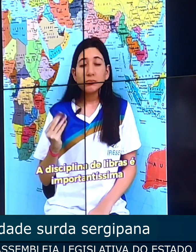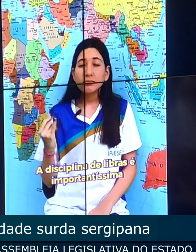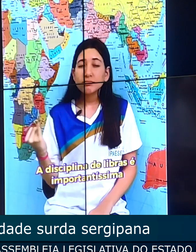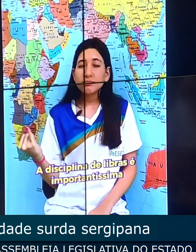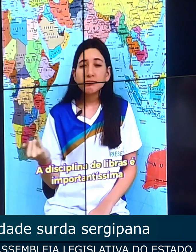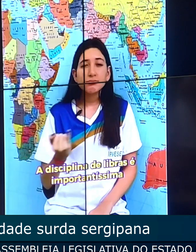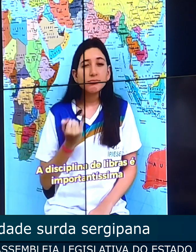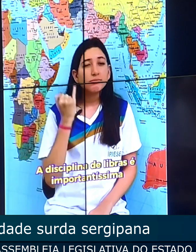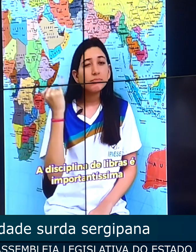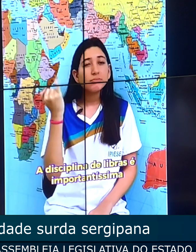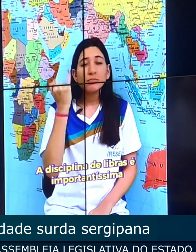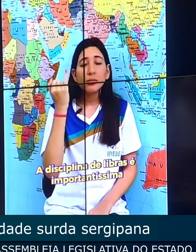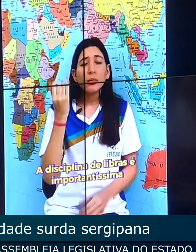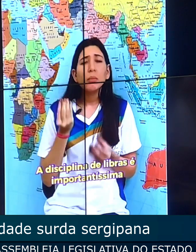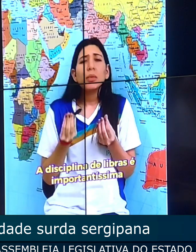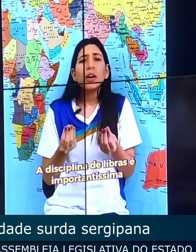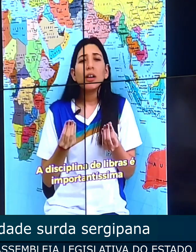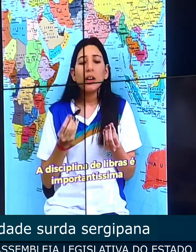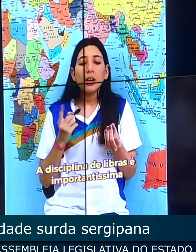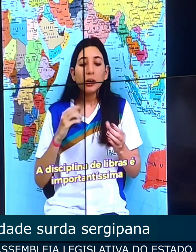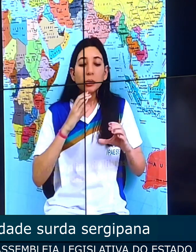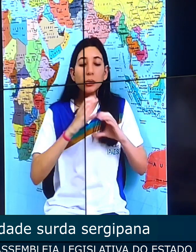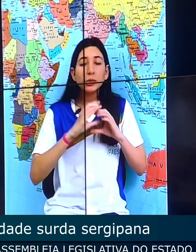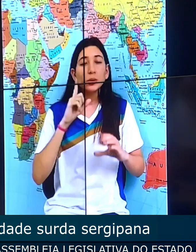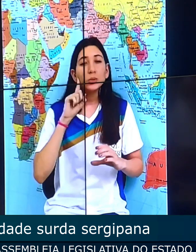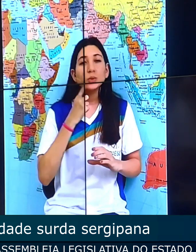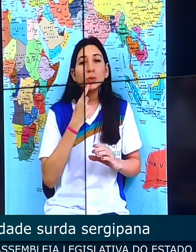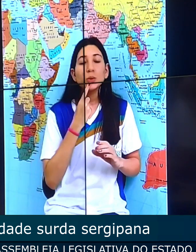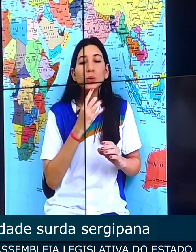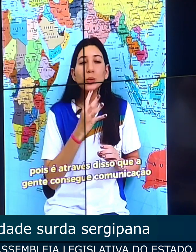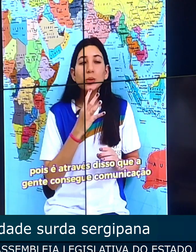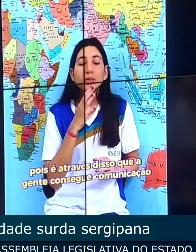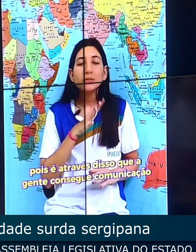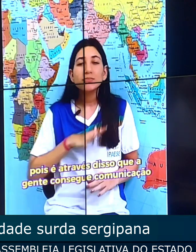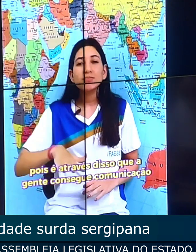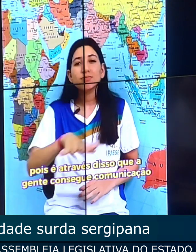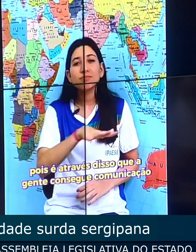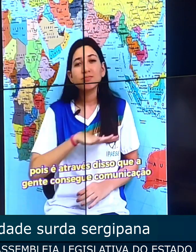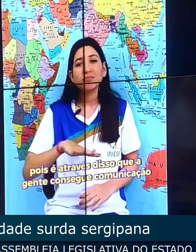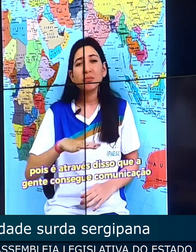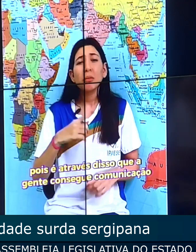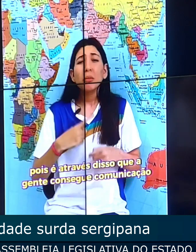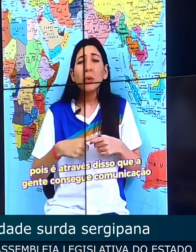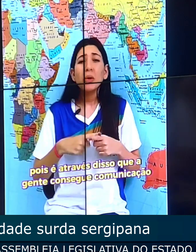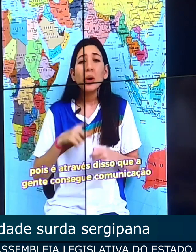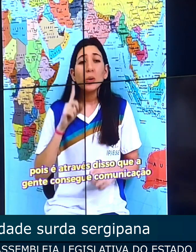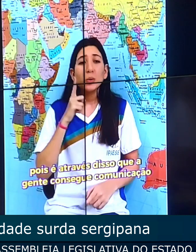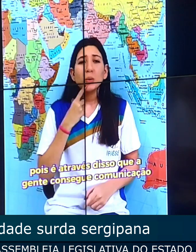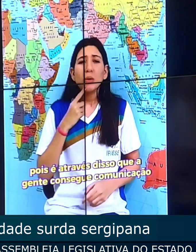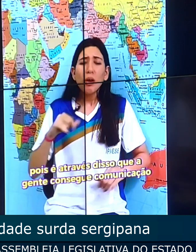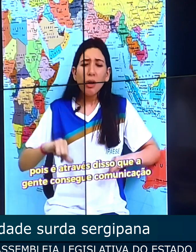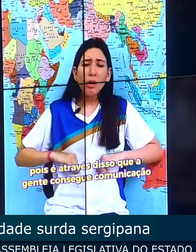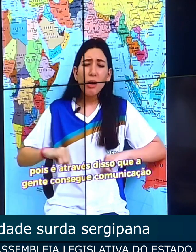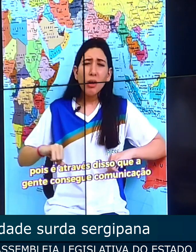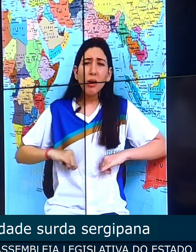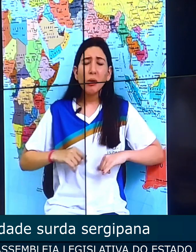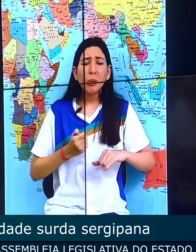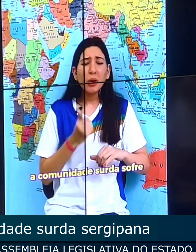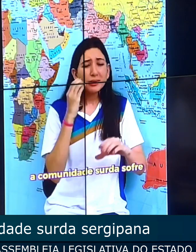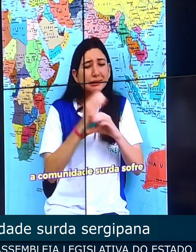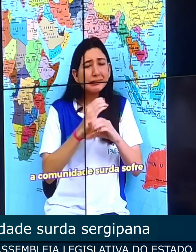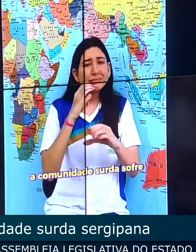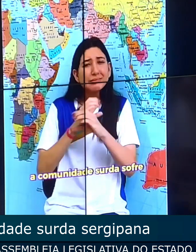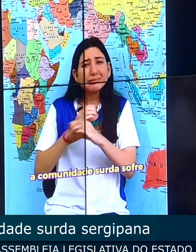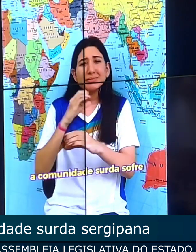A disciplina de Libras é importantíssima, pois é através disso que a gente consegue comunicação.